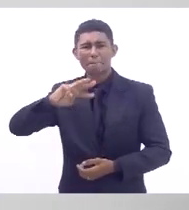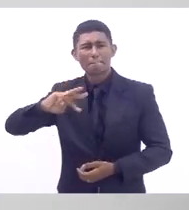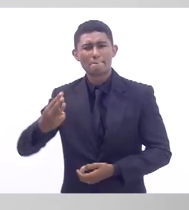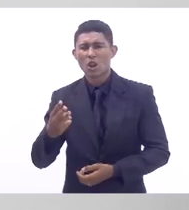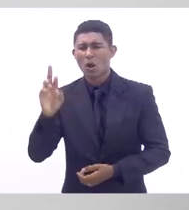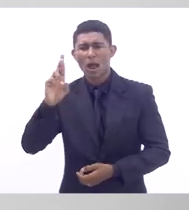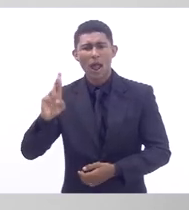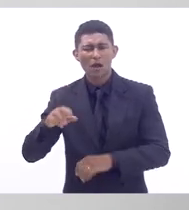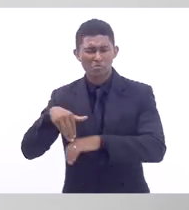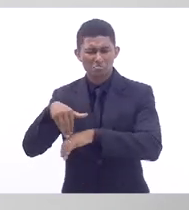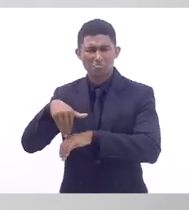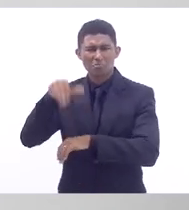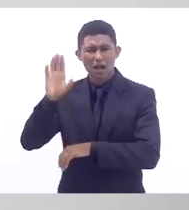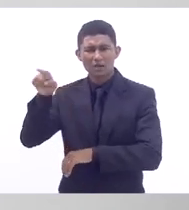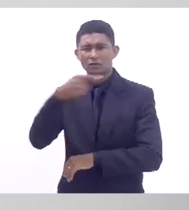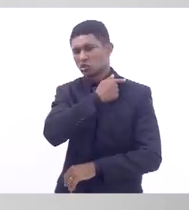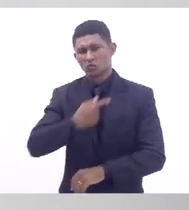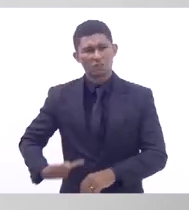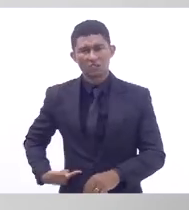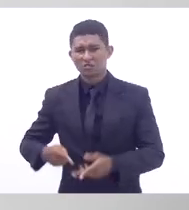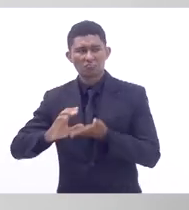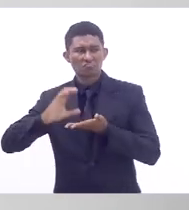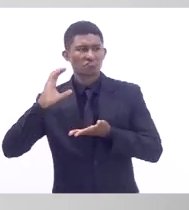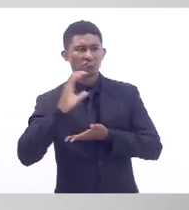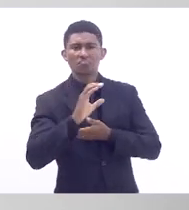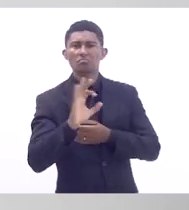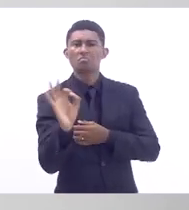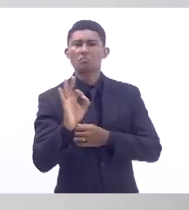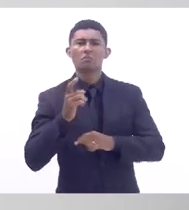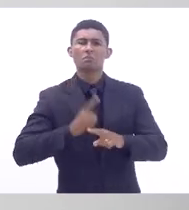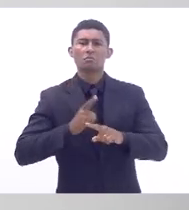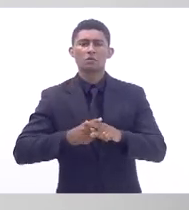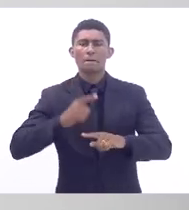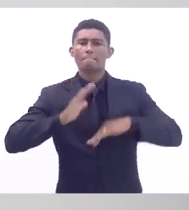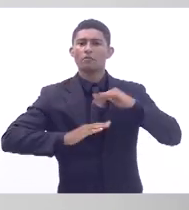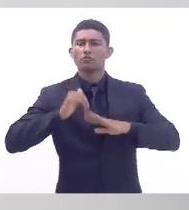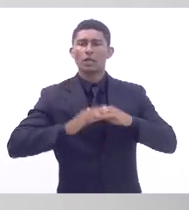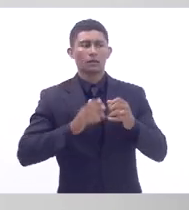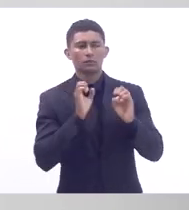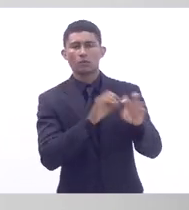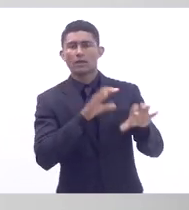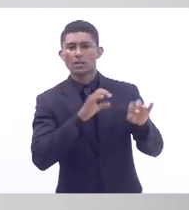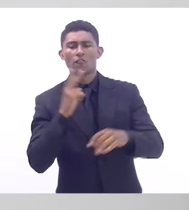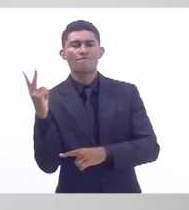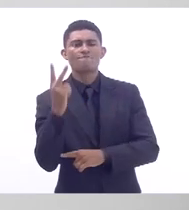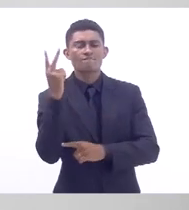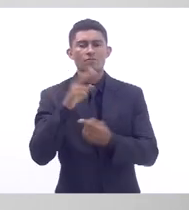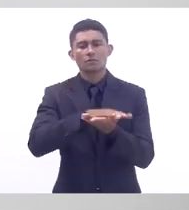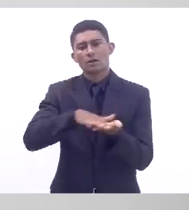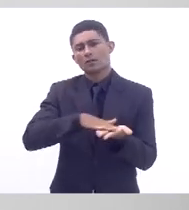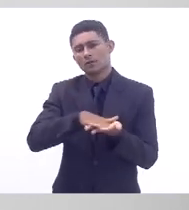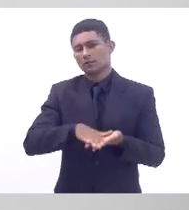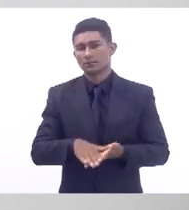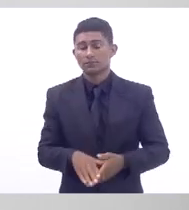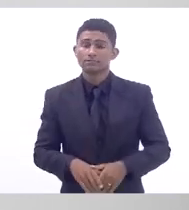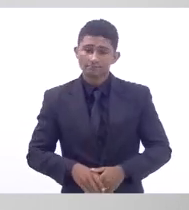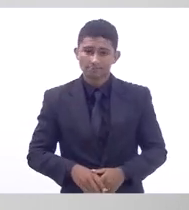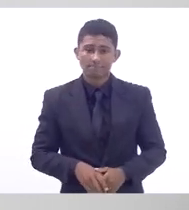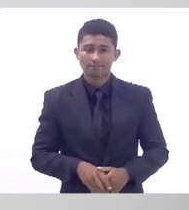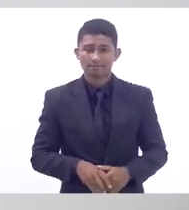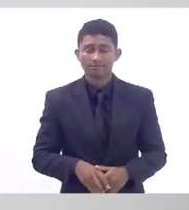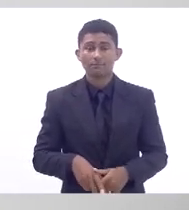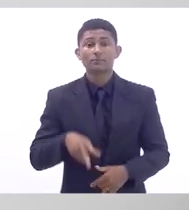mesmo podendo gastar para fazer valorização dos profissionais da educação onde não tem essa questão do orçamento né